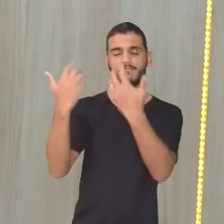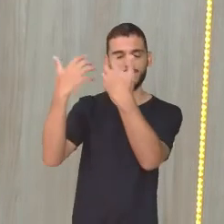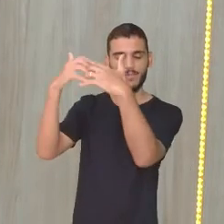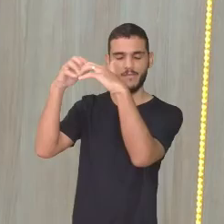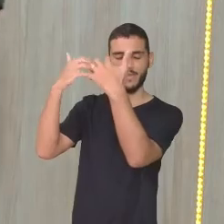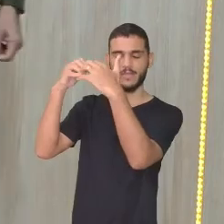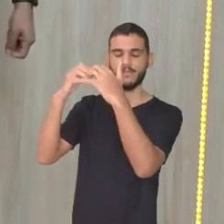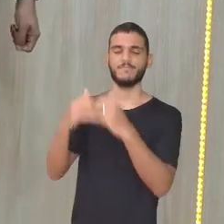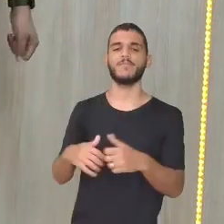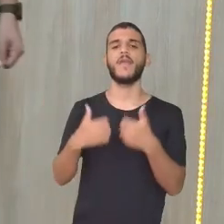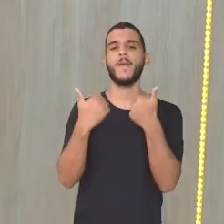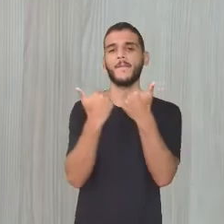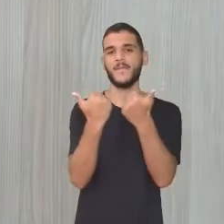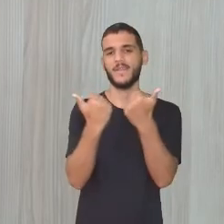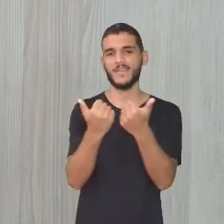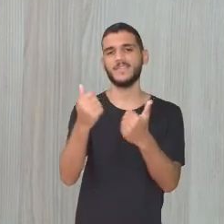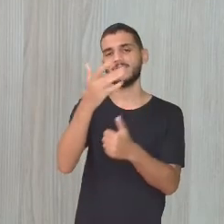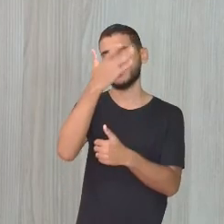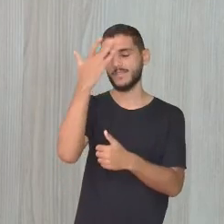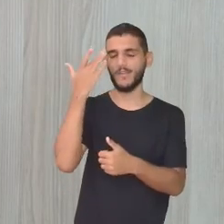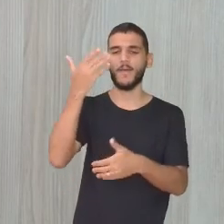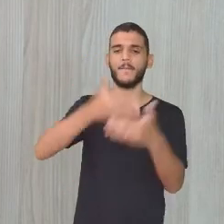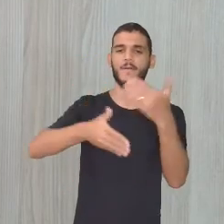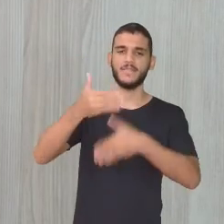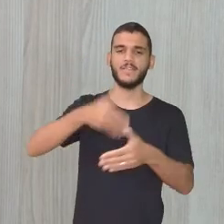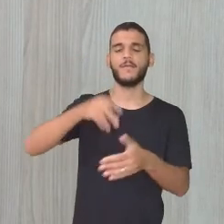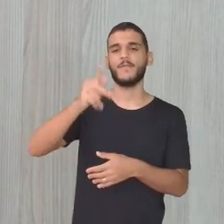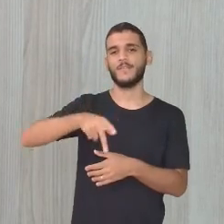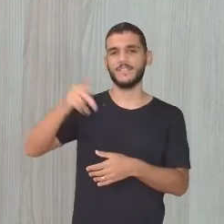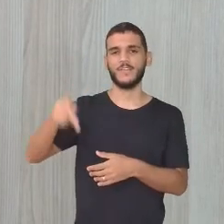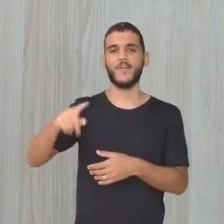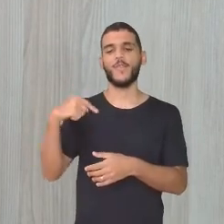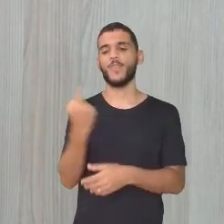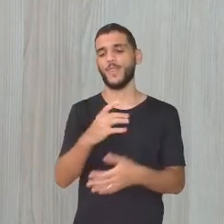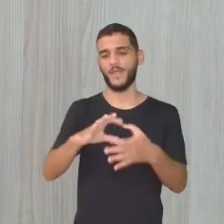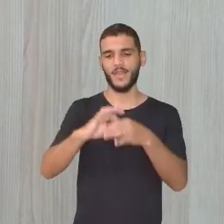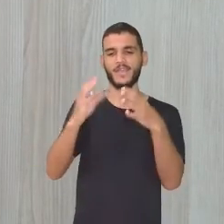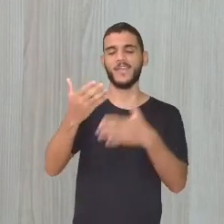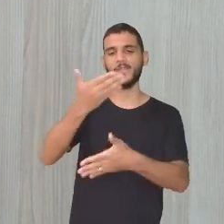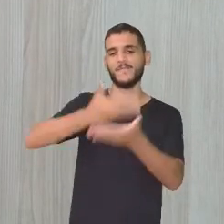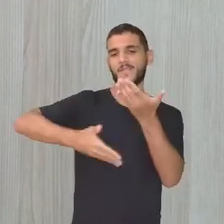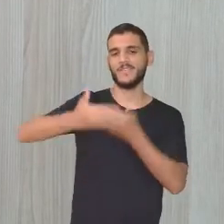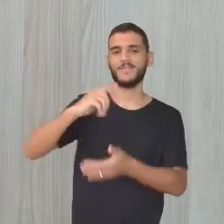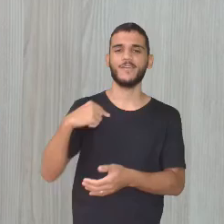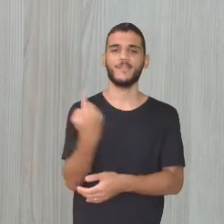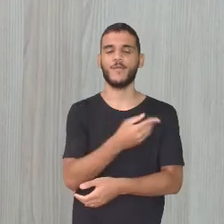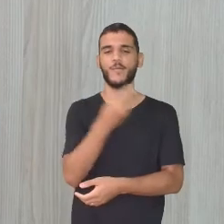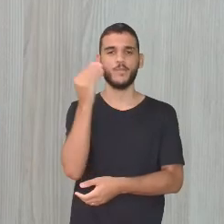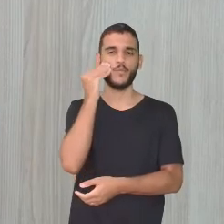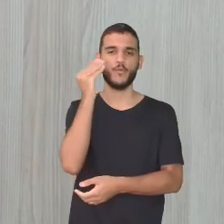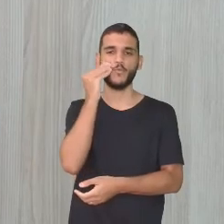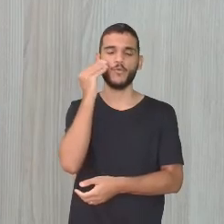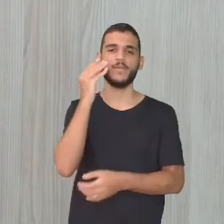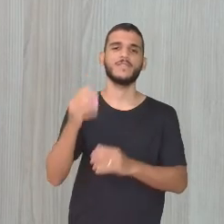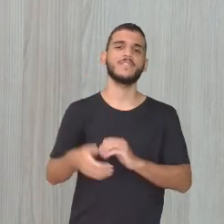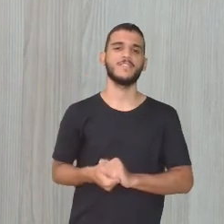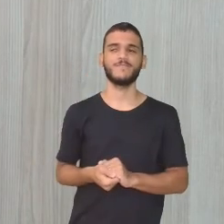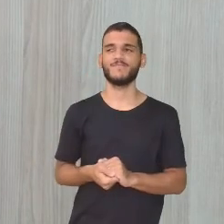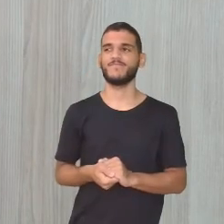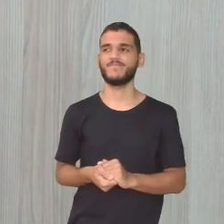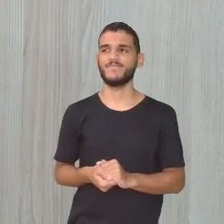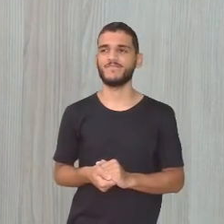galera. Beleza, pessoal. Dialogue aí com o seu professor, seus colegas de classe. Estamos aqui à disposição. Interaja com a gente. Um beijo do Rostinho Lindo da semana que vem,